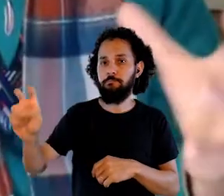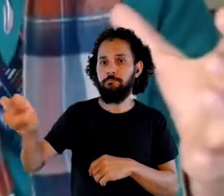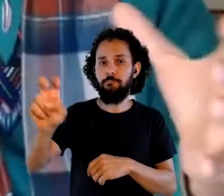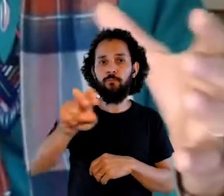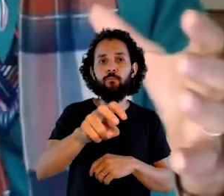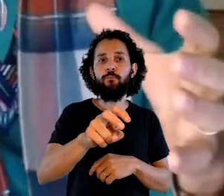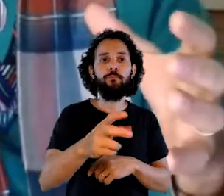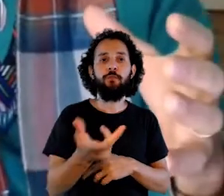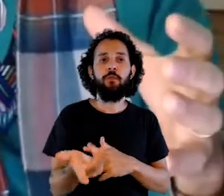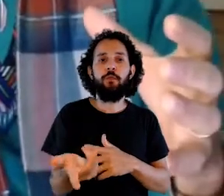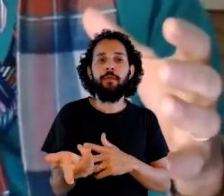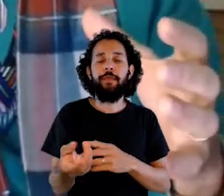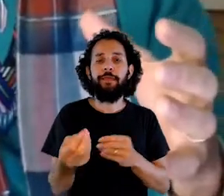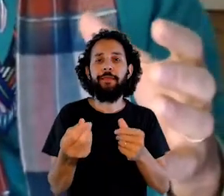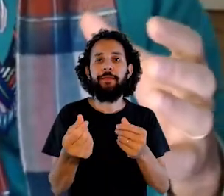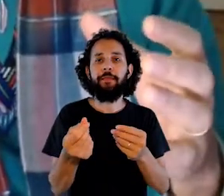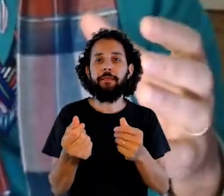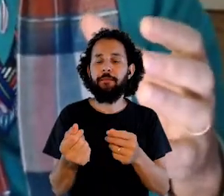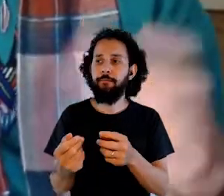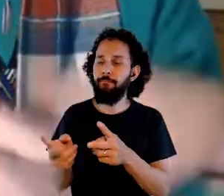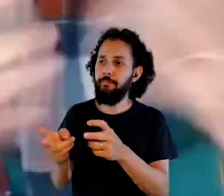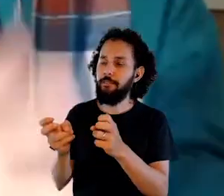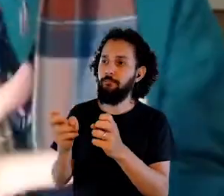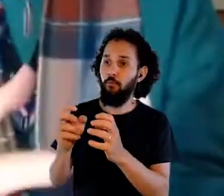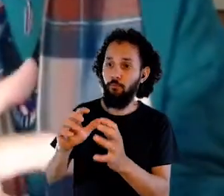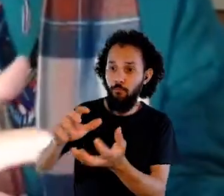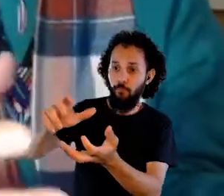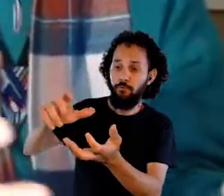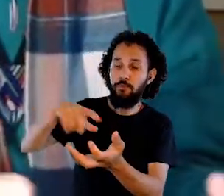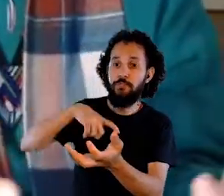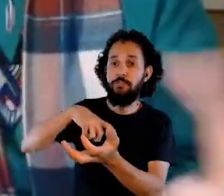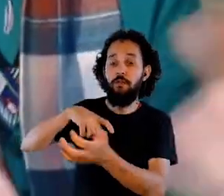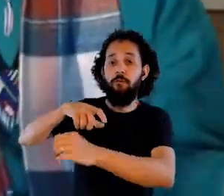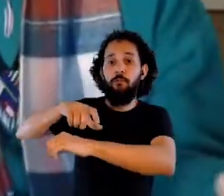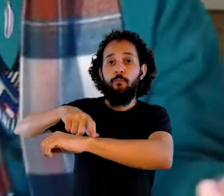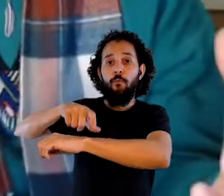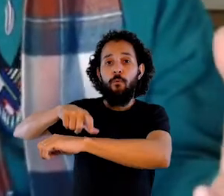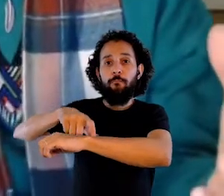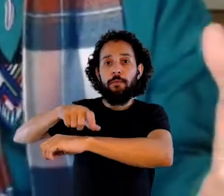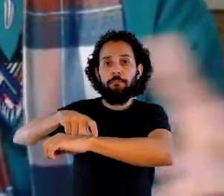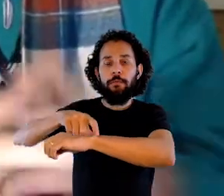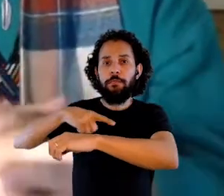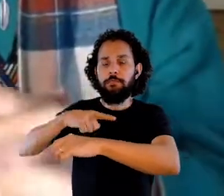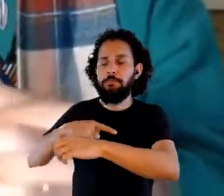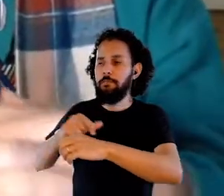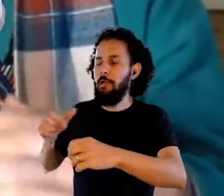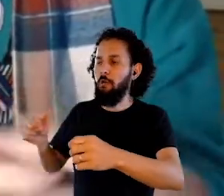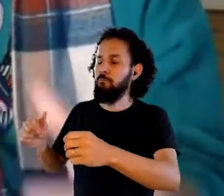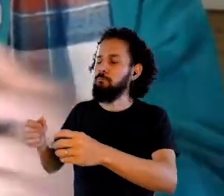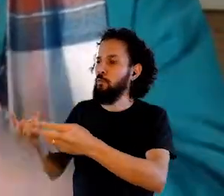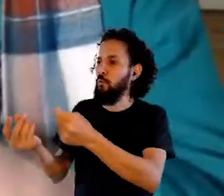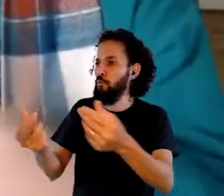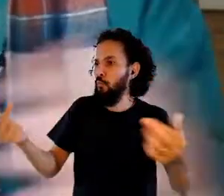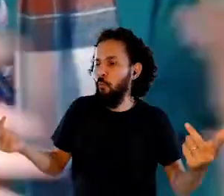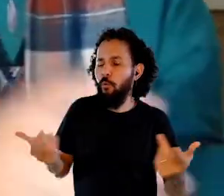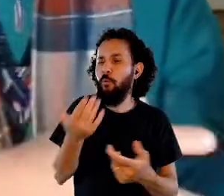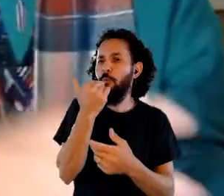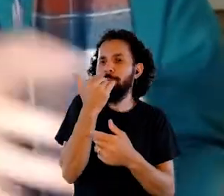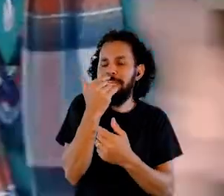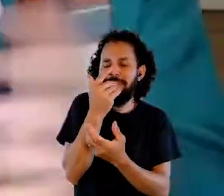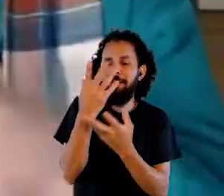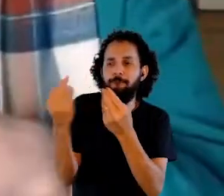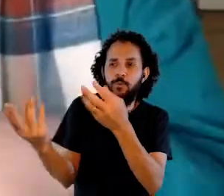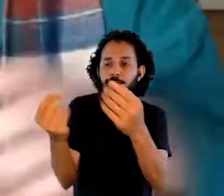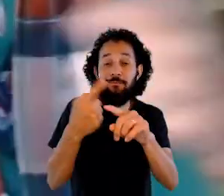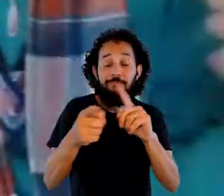ele via que a terra tinha momentos de abundância de comida e tinha momentos de escassez. Ele ia